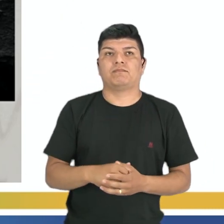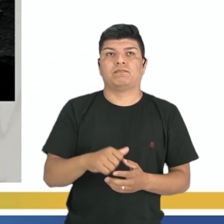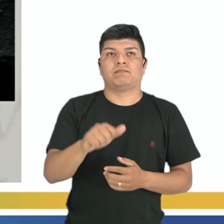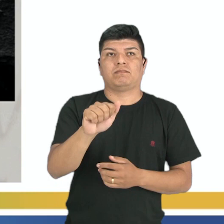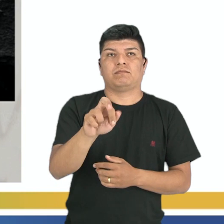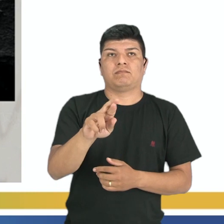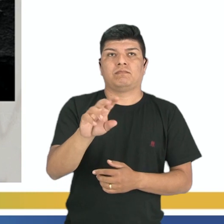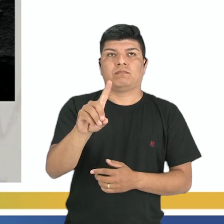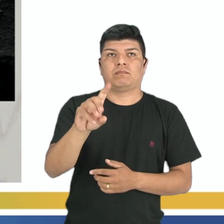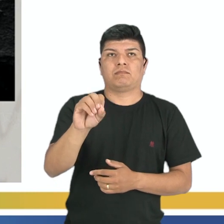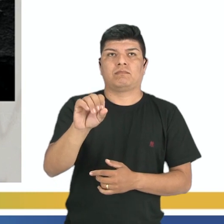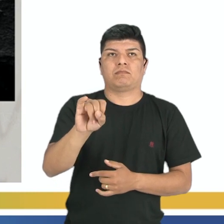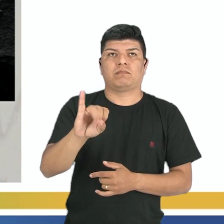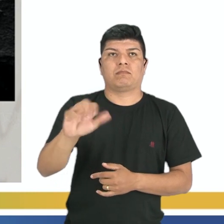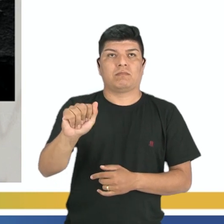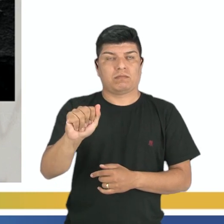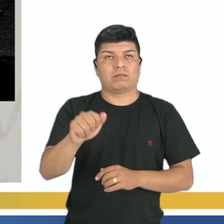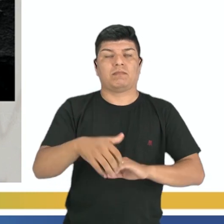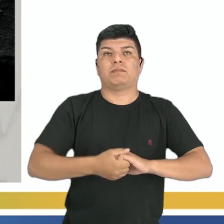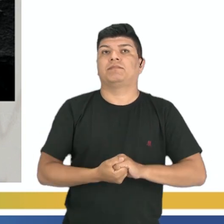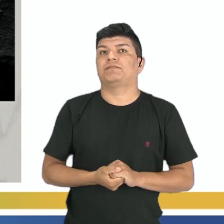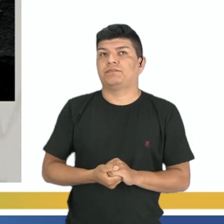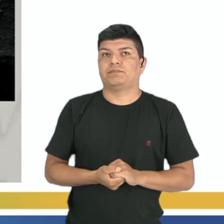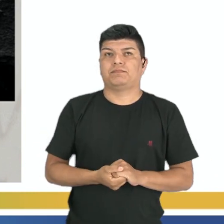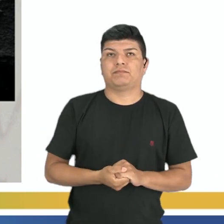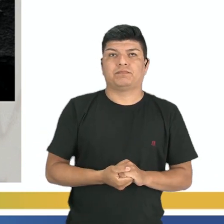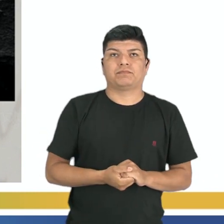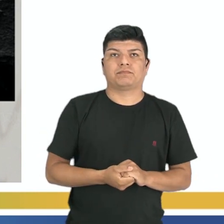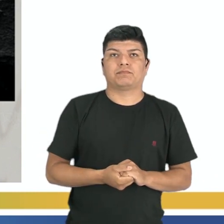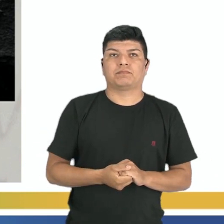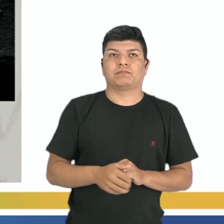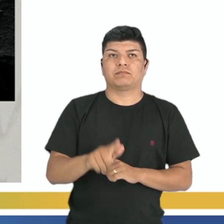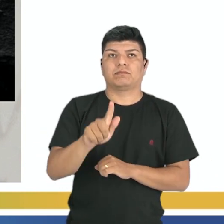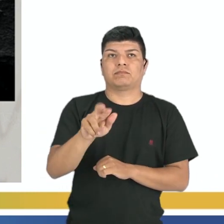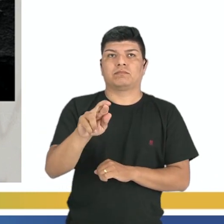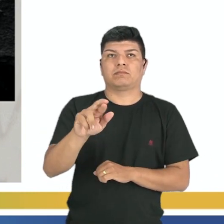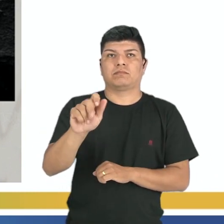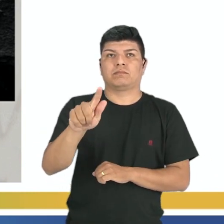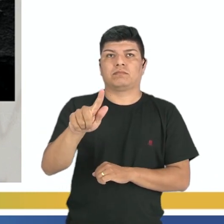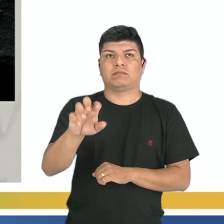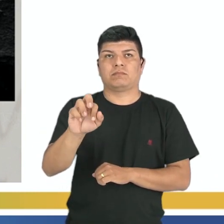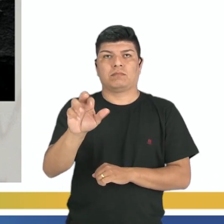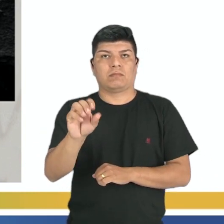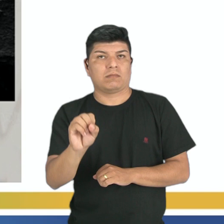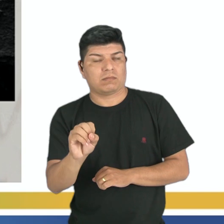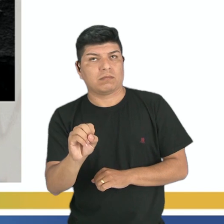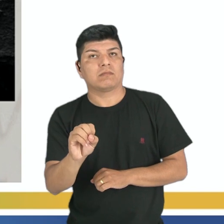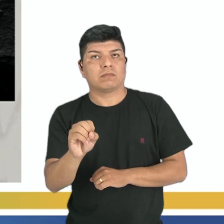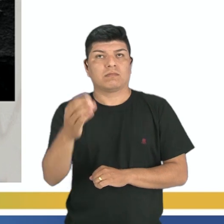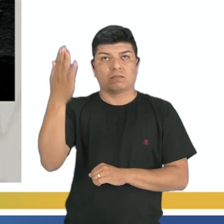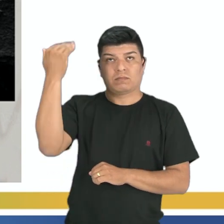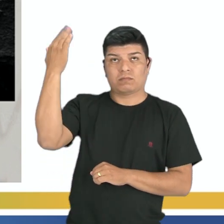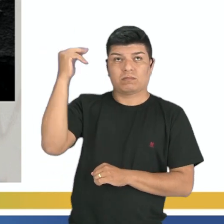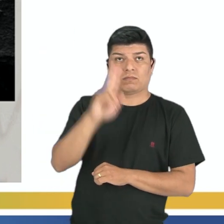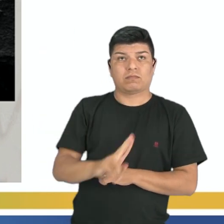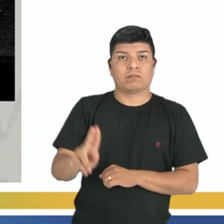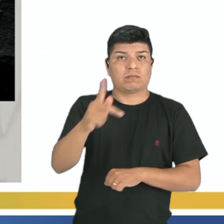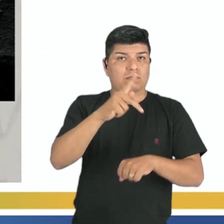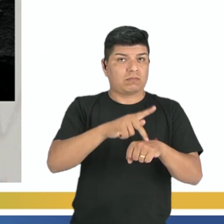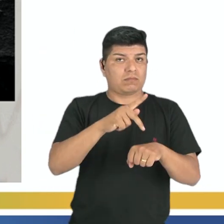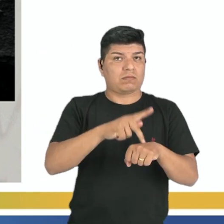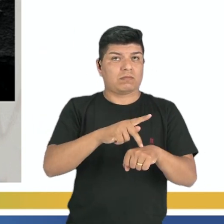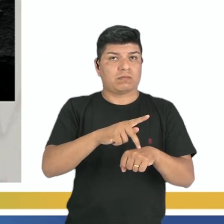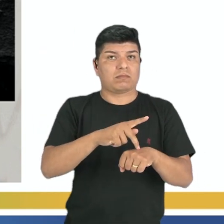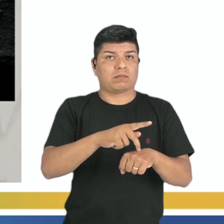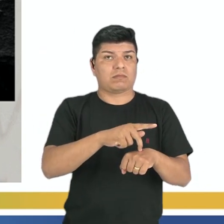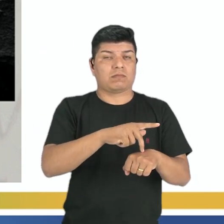Ardósia. Os antigos gregos, observem a imagem, tá? Criavam pequenas placas a partir de uma pedra desse mesmo nome, banhadas